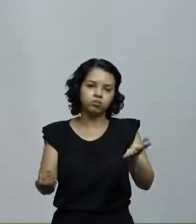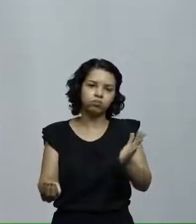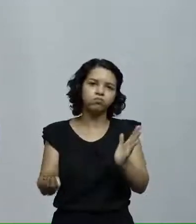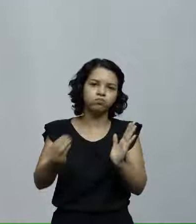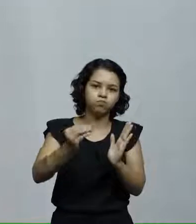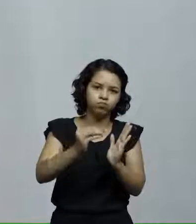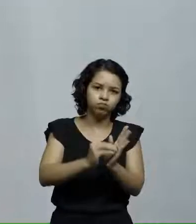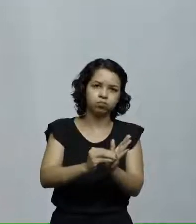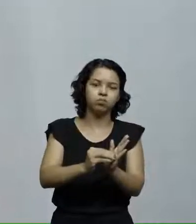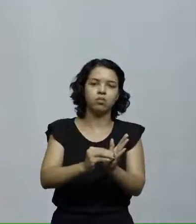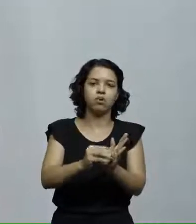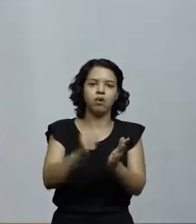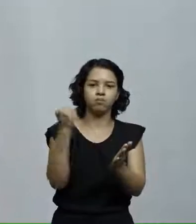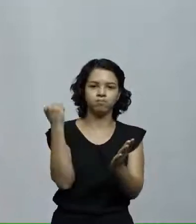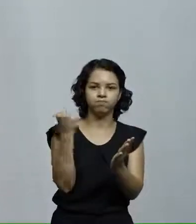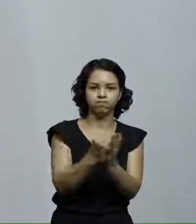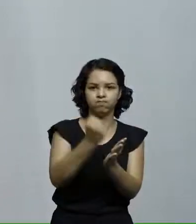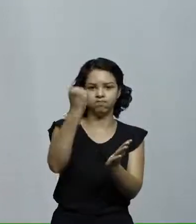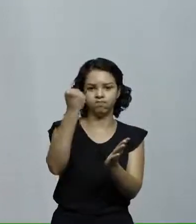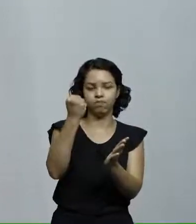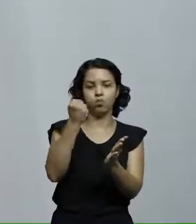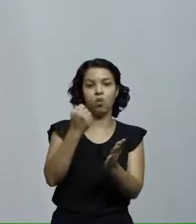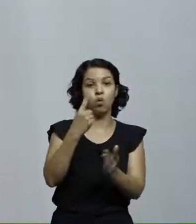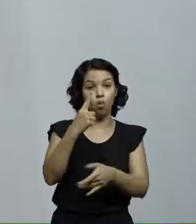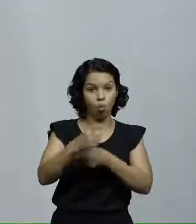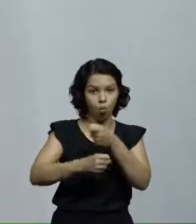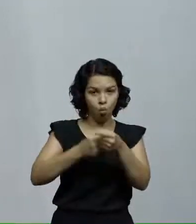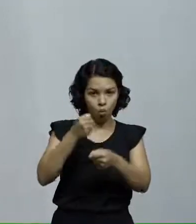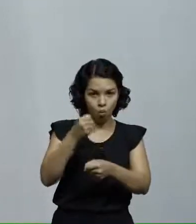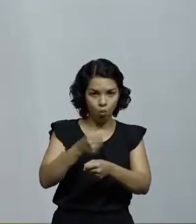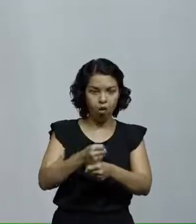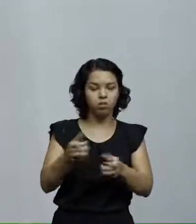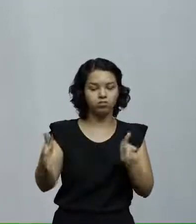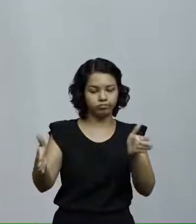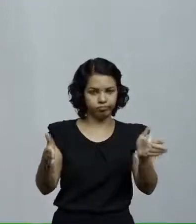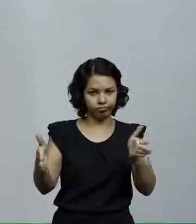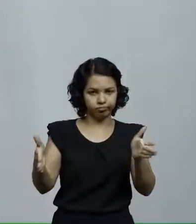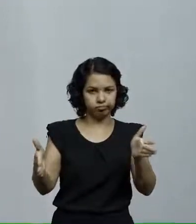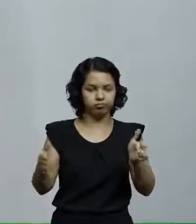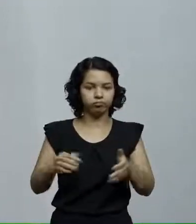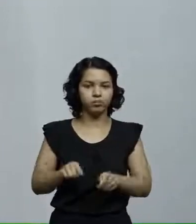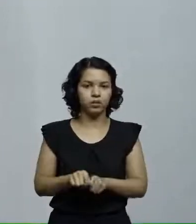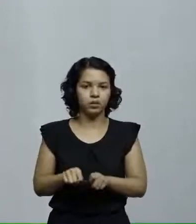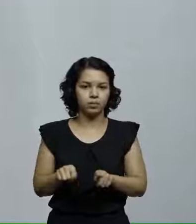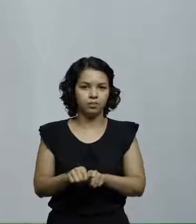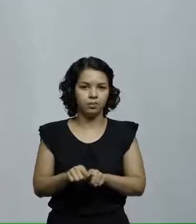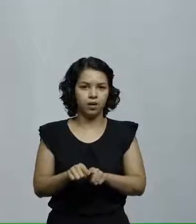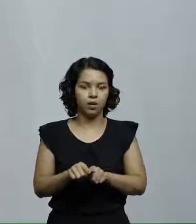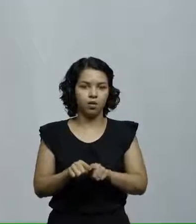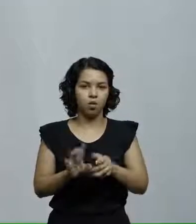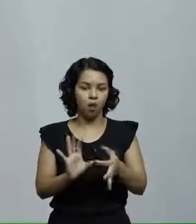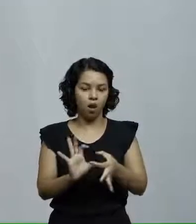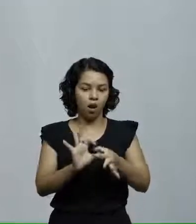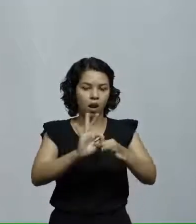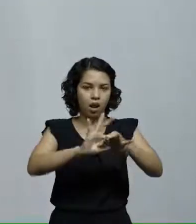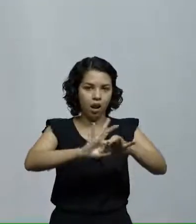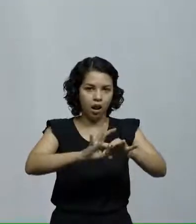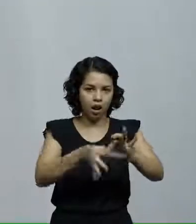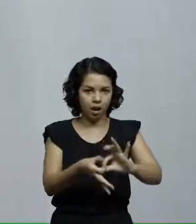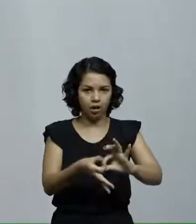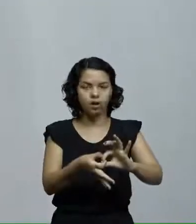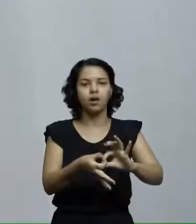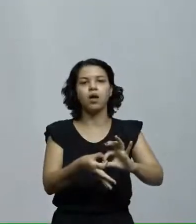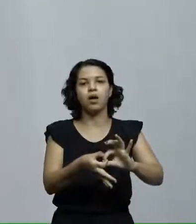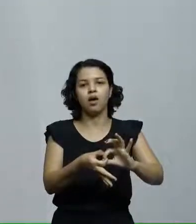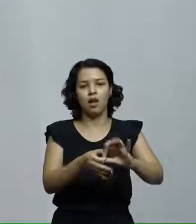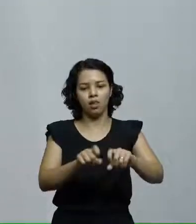selo de verificado, válido por um ano, e também o lacre, né, para que ela não seja violada no